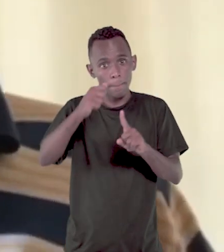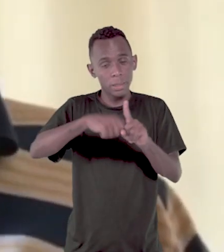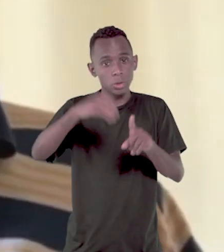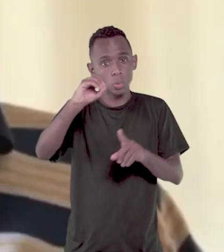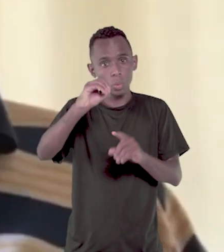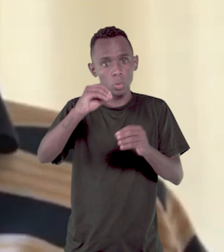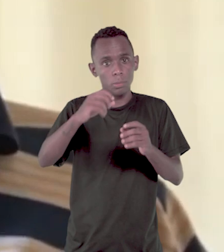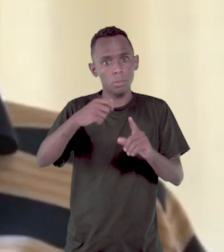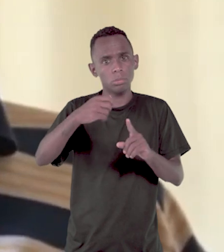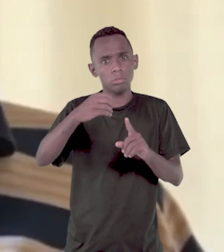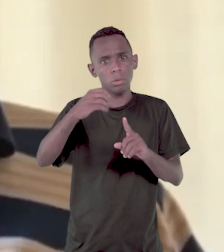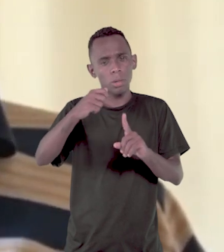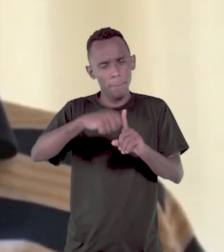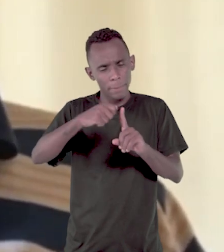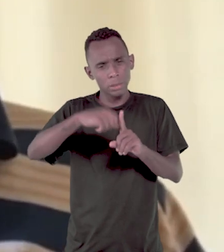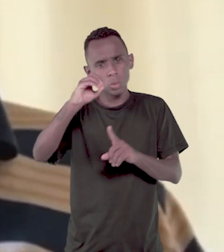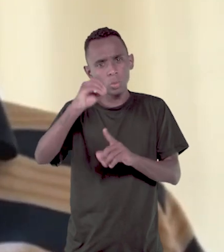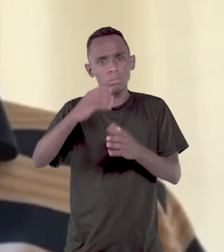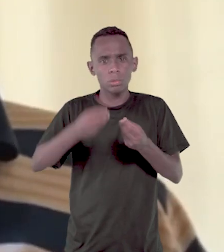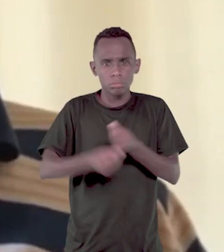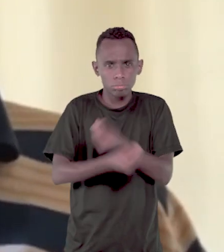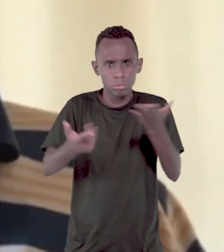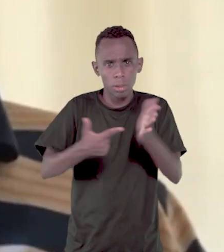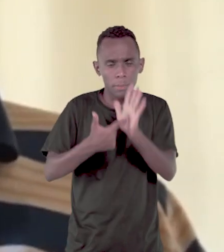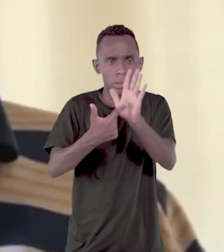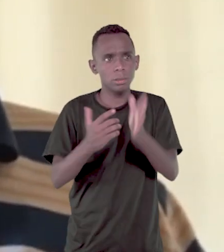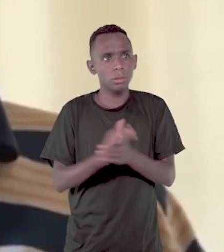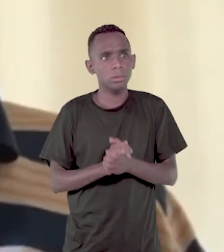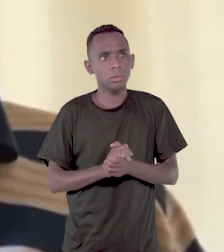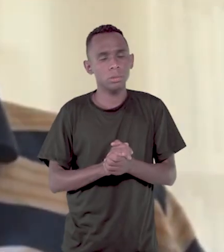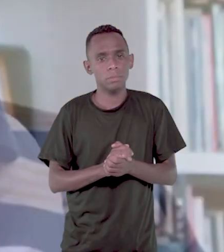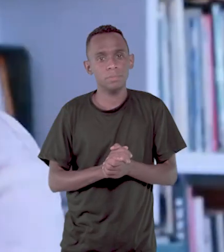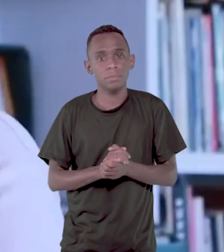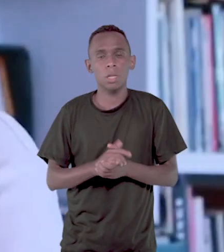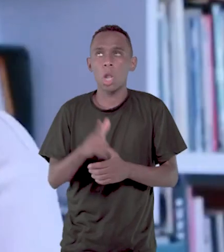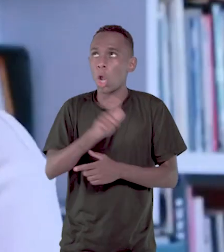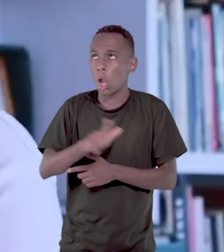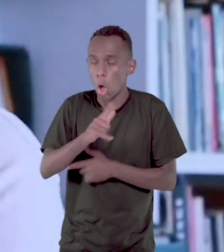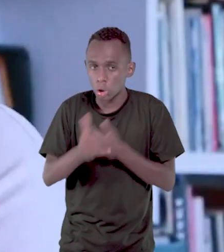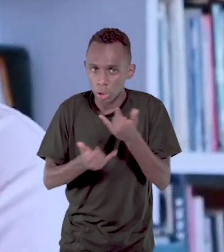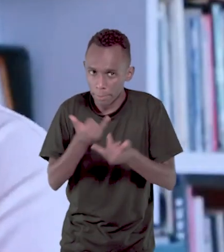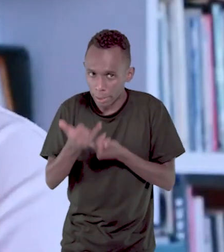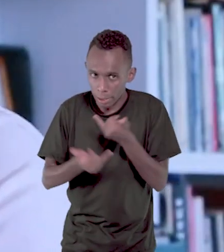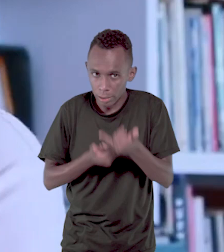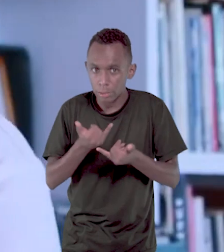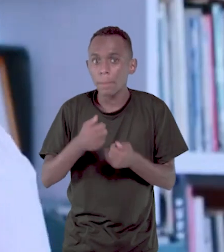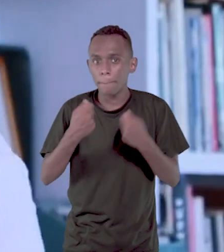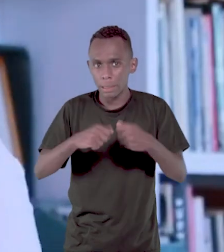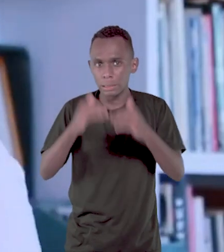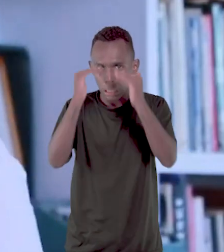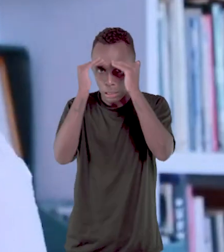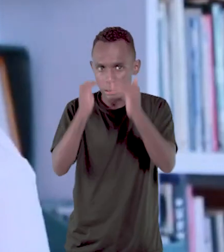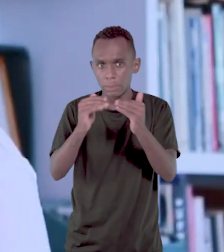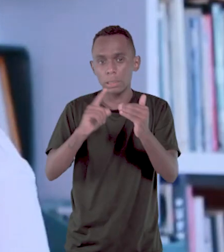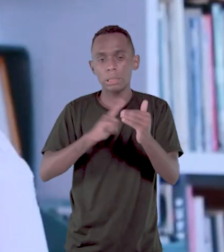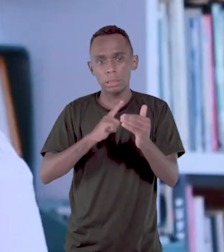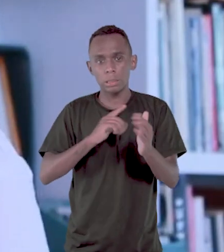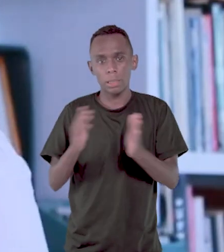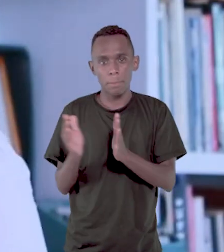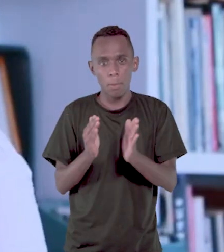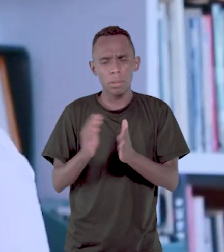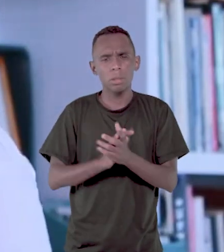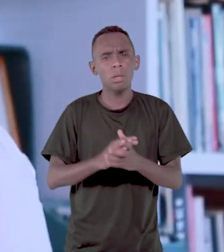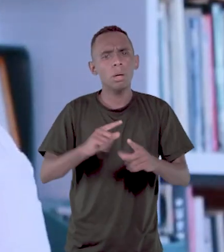em outubro deste ano. O fato, é claro que é brincadeira, tá? Temos que ter respeito por esse